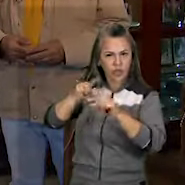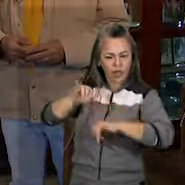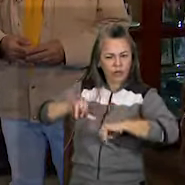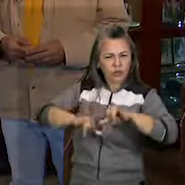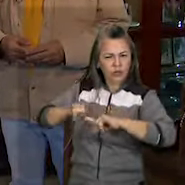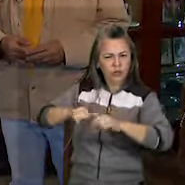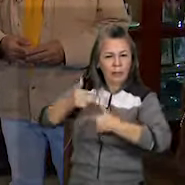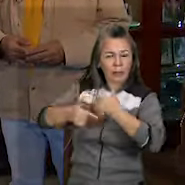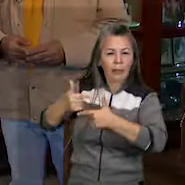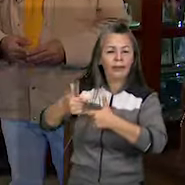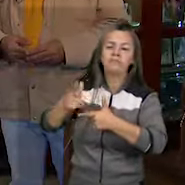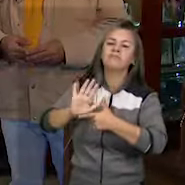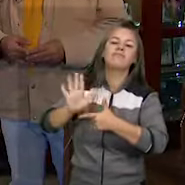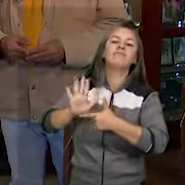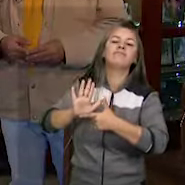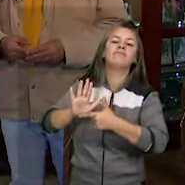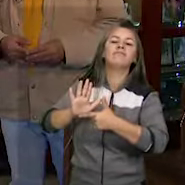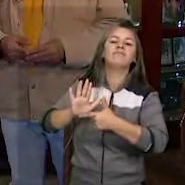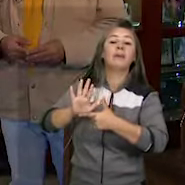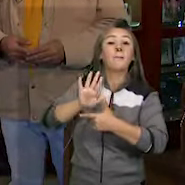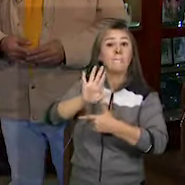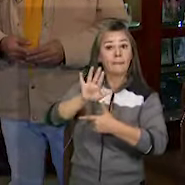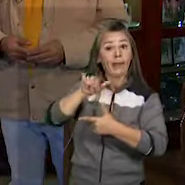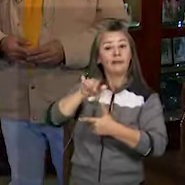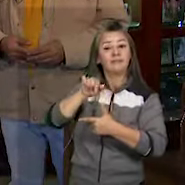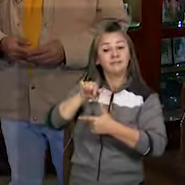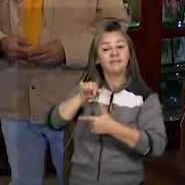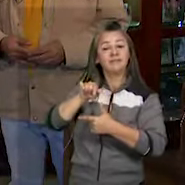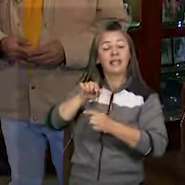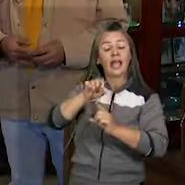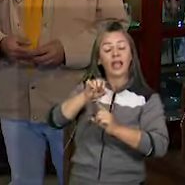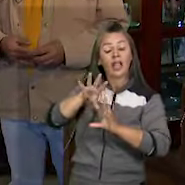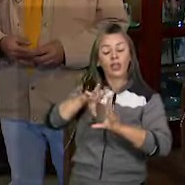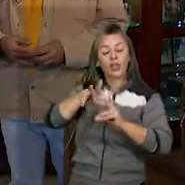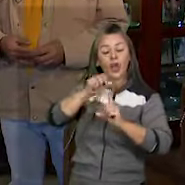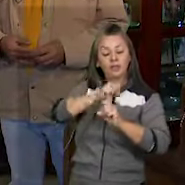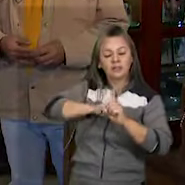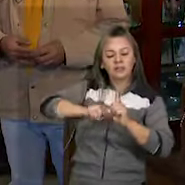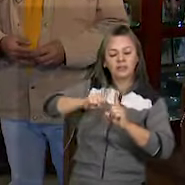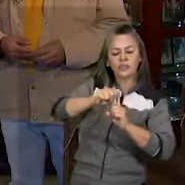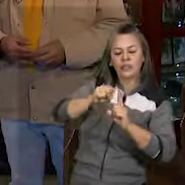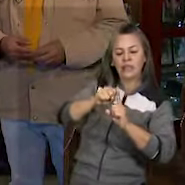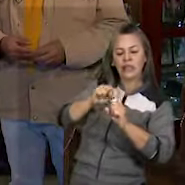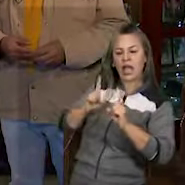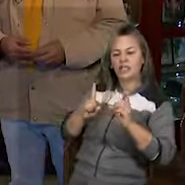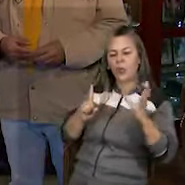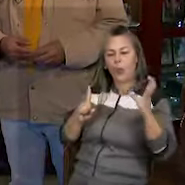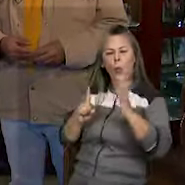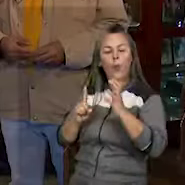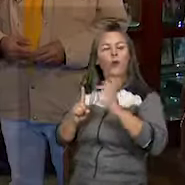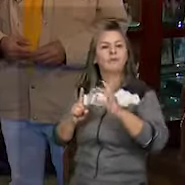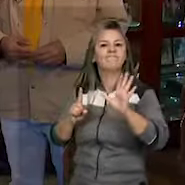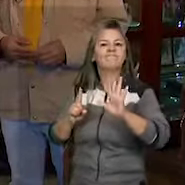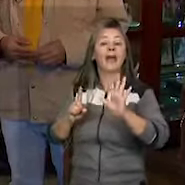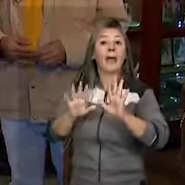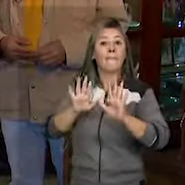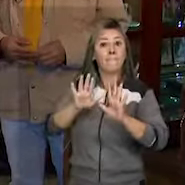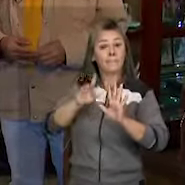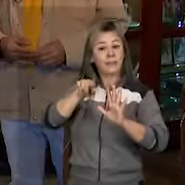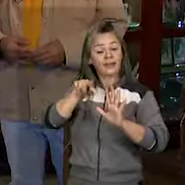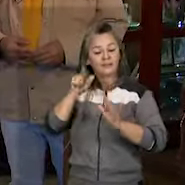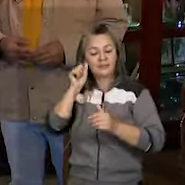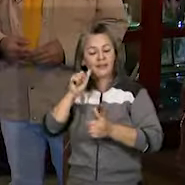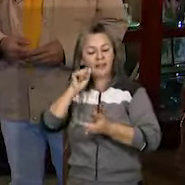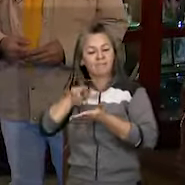pela organização da sociedade, né, por essa questão de todo o processo que determina os espaços que né,